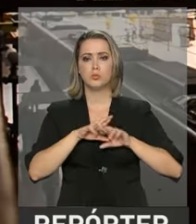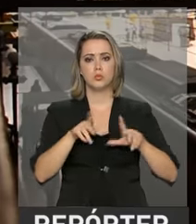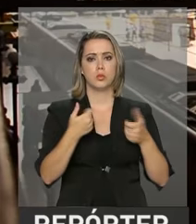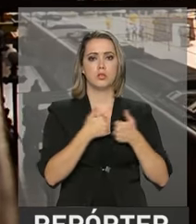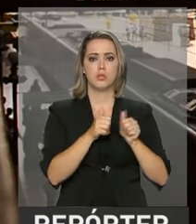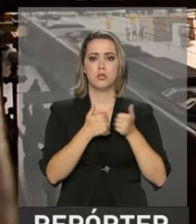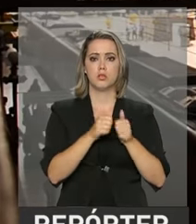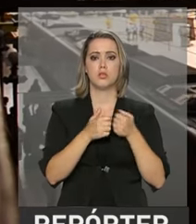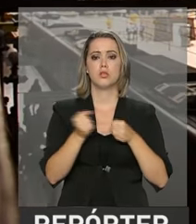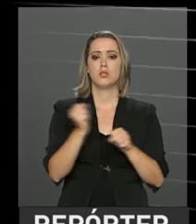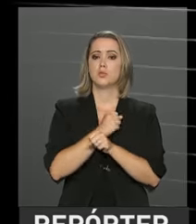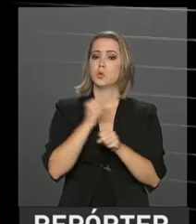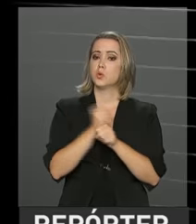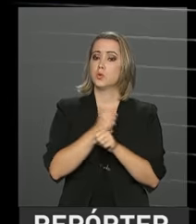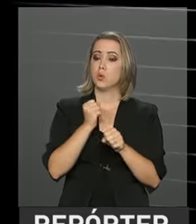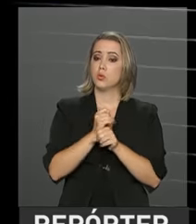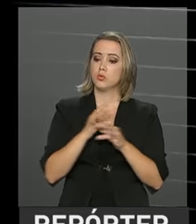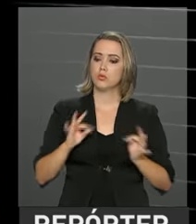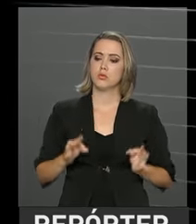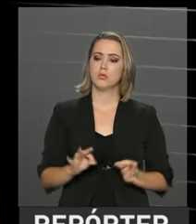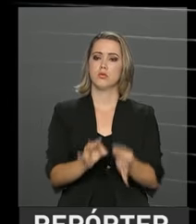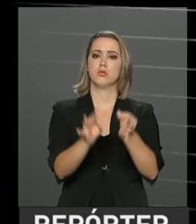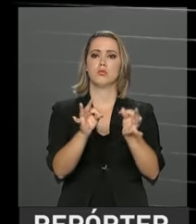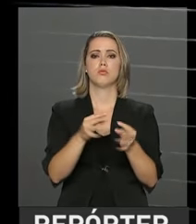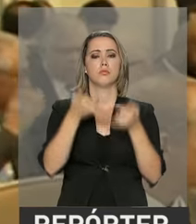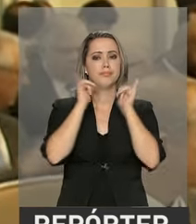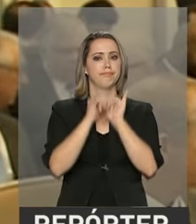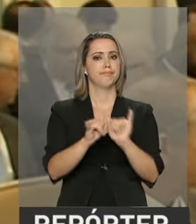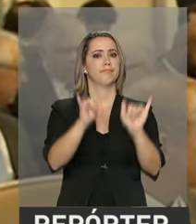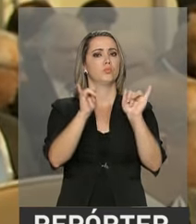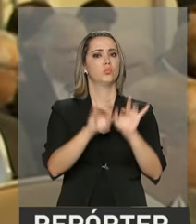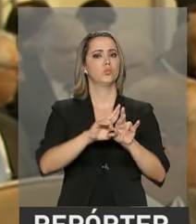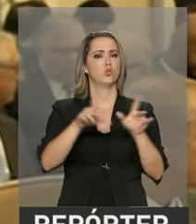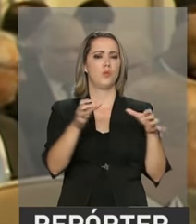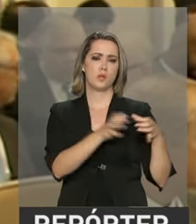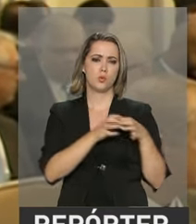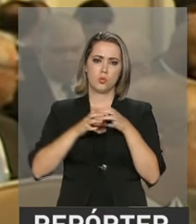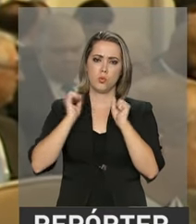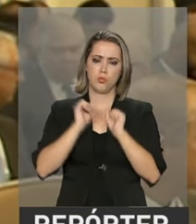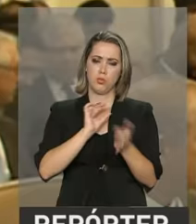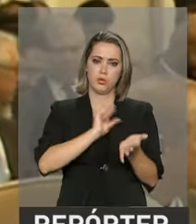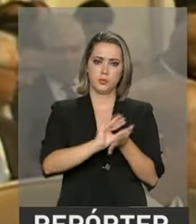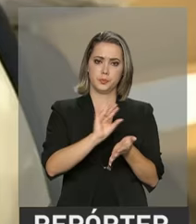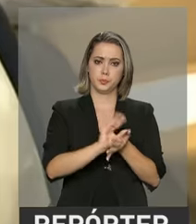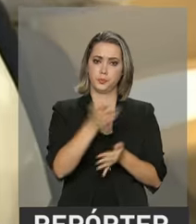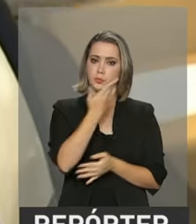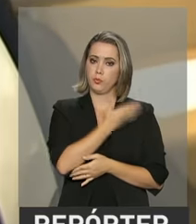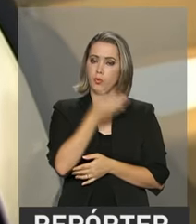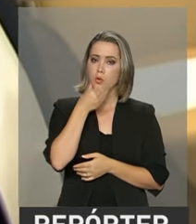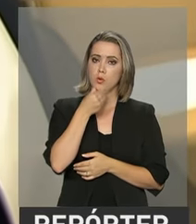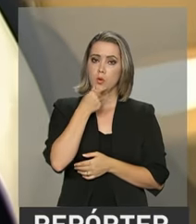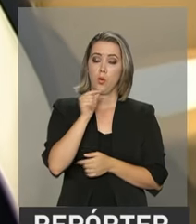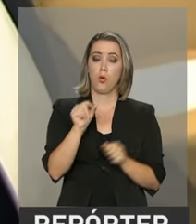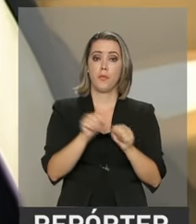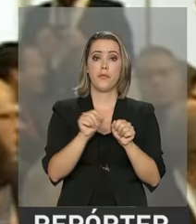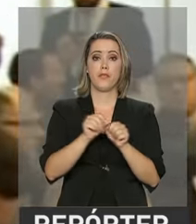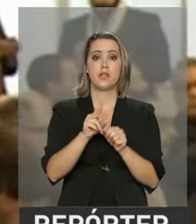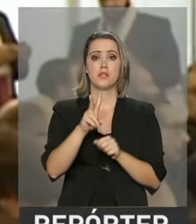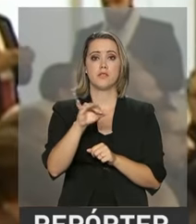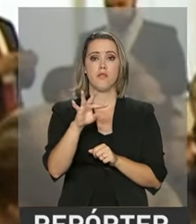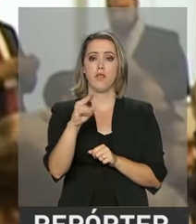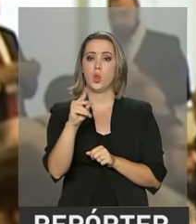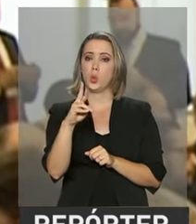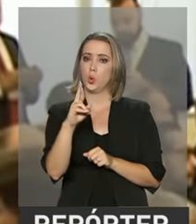transportes e infra estrutura tecnologia energia fernando garcia diretor de uma fabricante de vidros photovoltaics